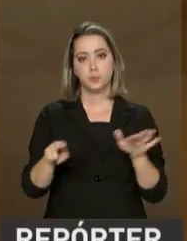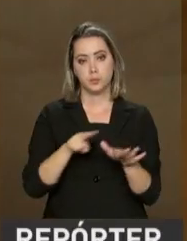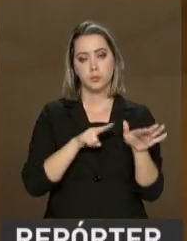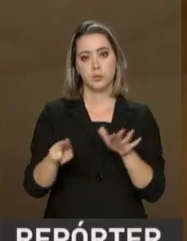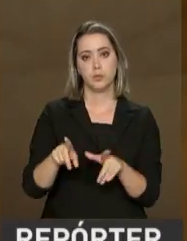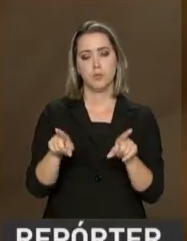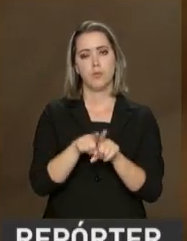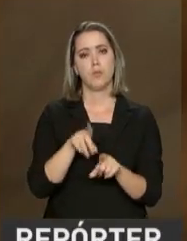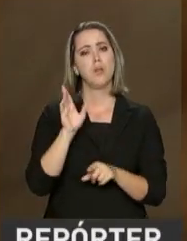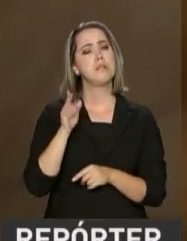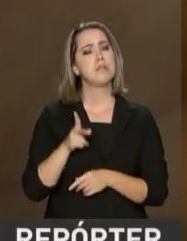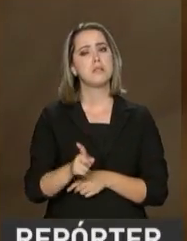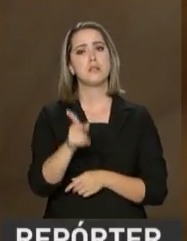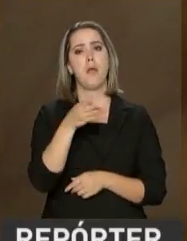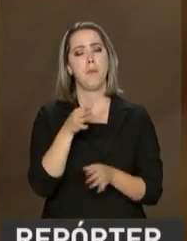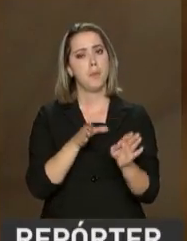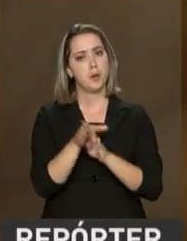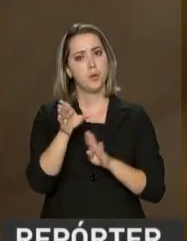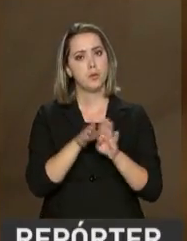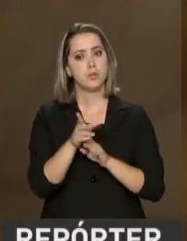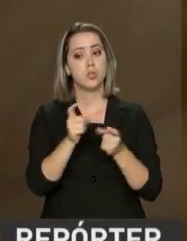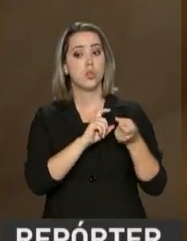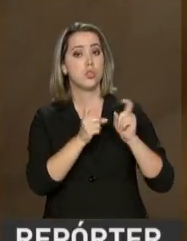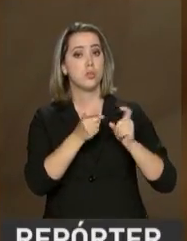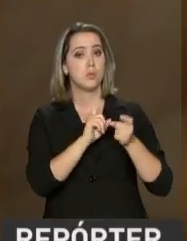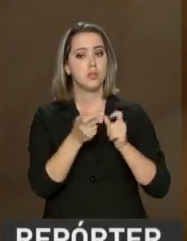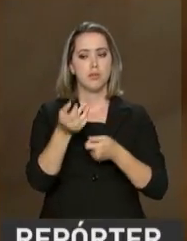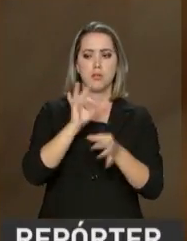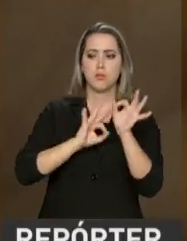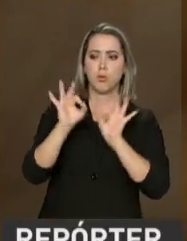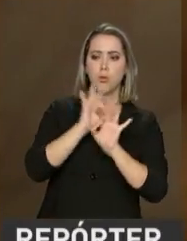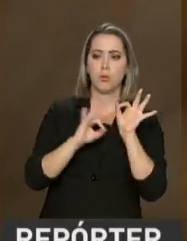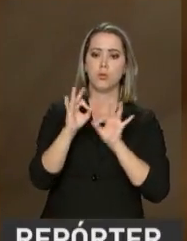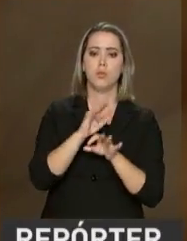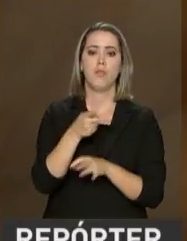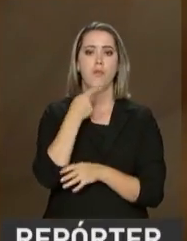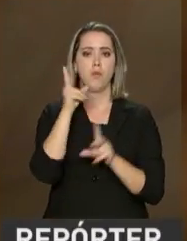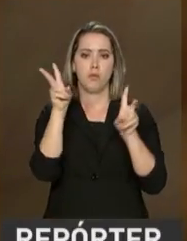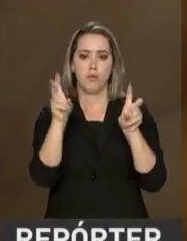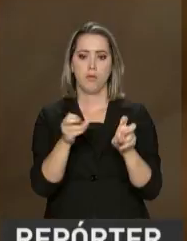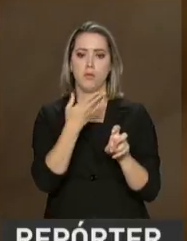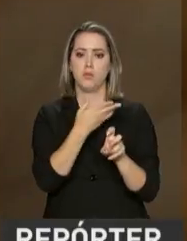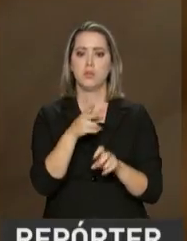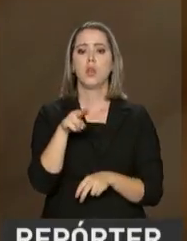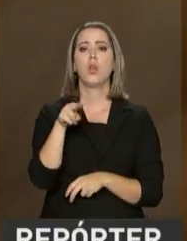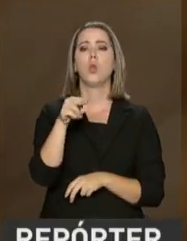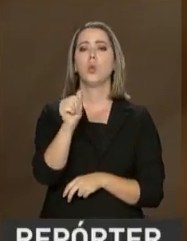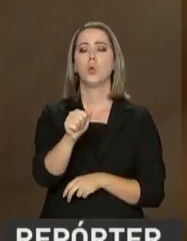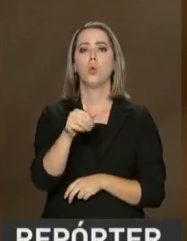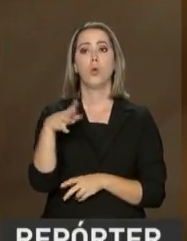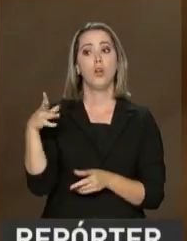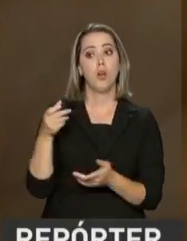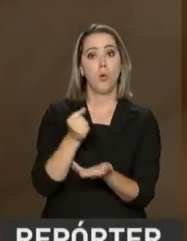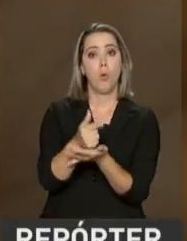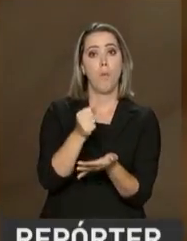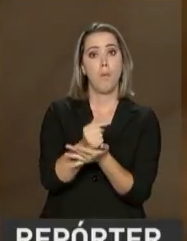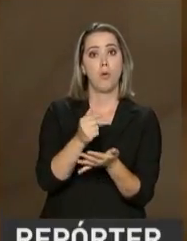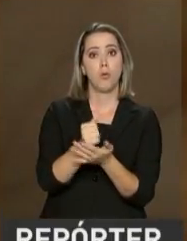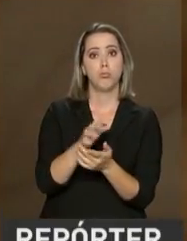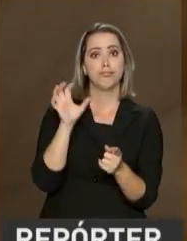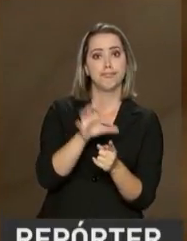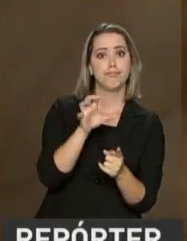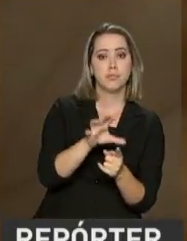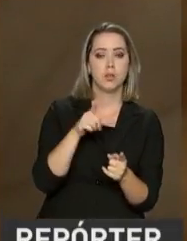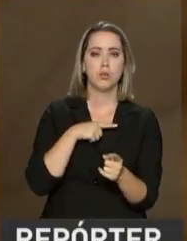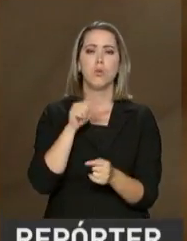clientes. Vão ser sempre dicas de gestão e organização. Frases como esta: quem nunca comprou por impulso? A última vez que